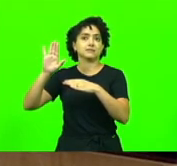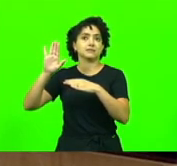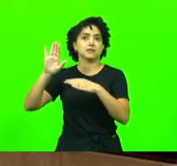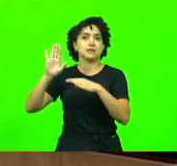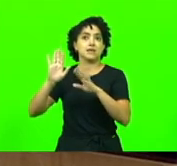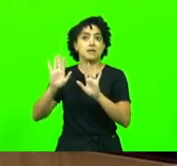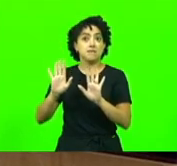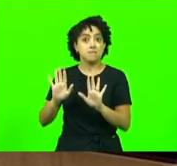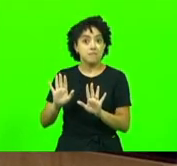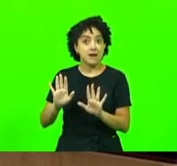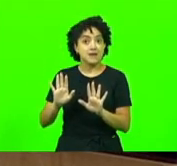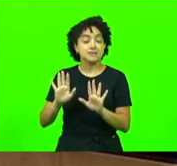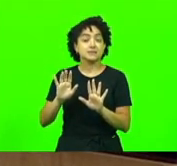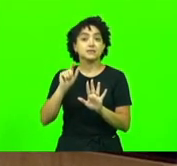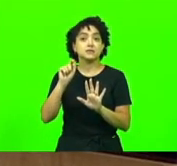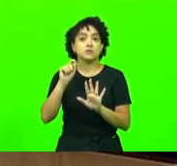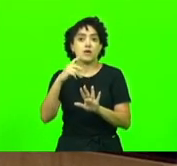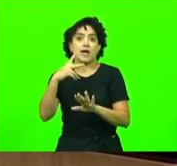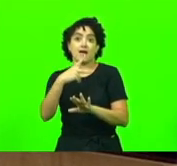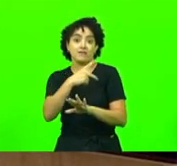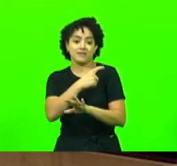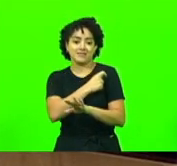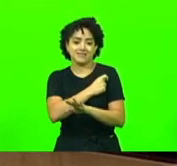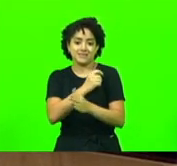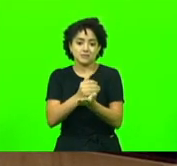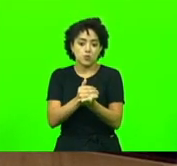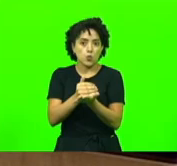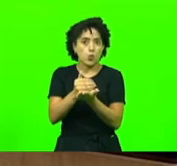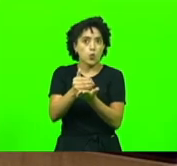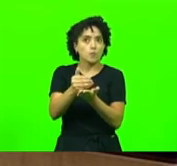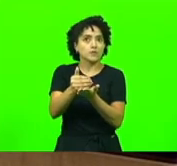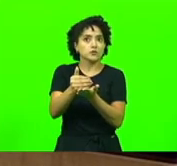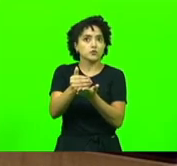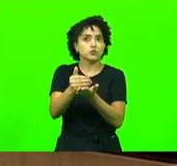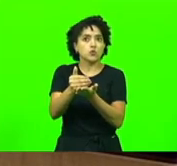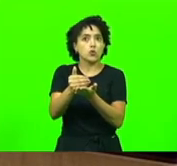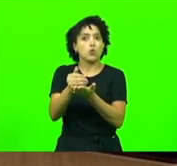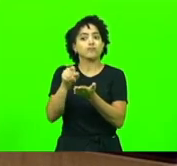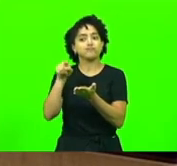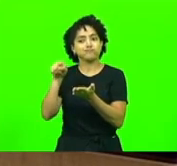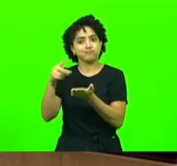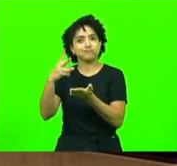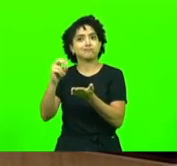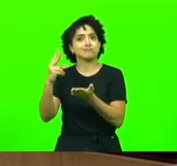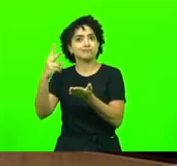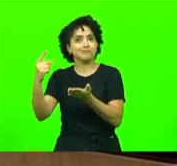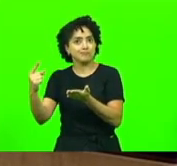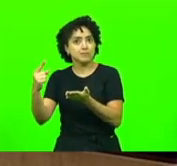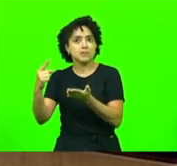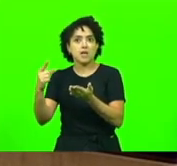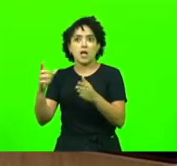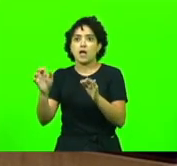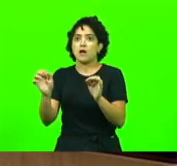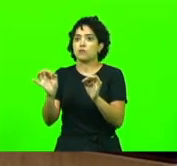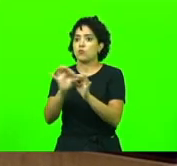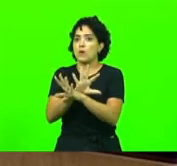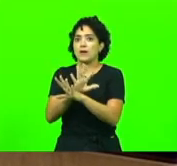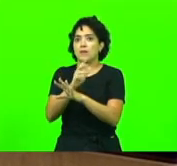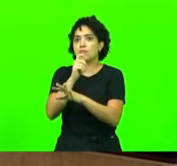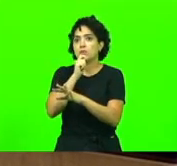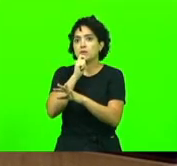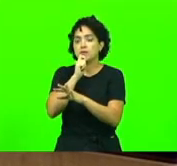Mas é fato que a vacinação começou em 2021, mas sequer terminou ainda a primeira dose. E quando